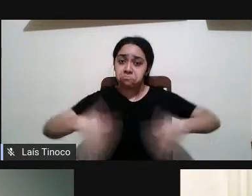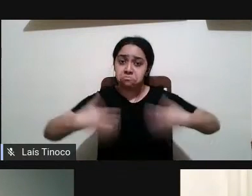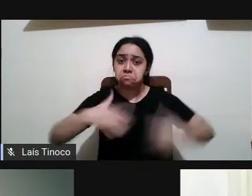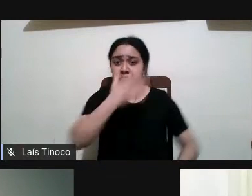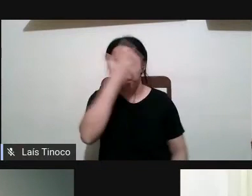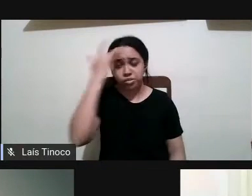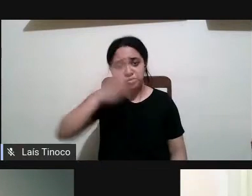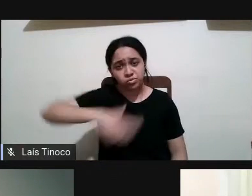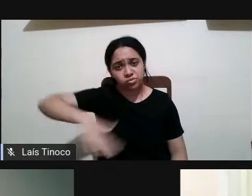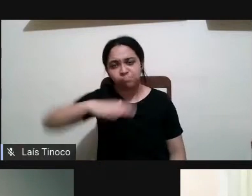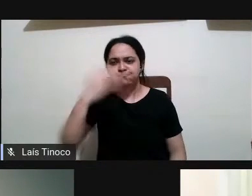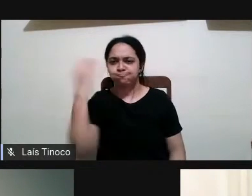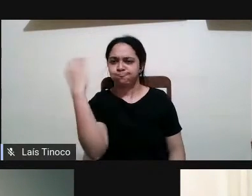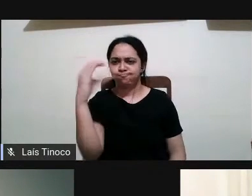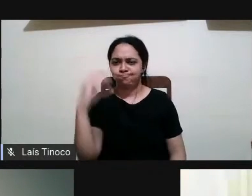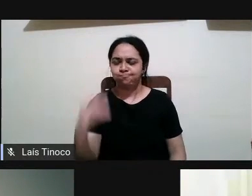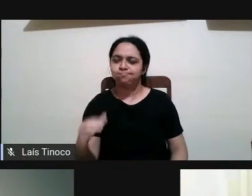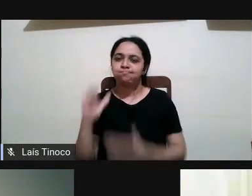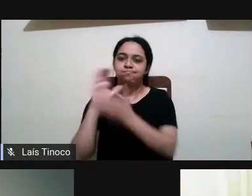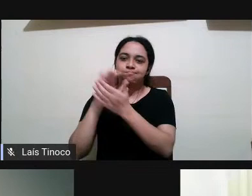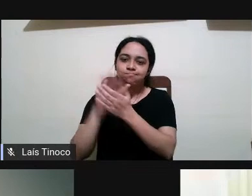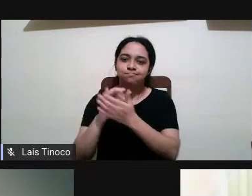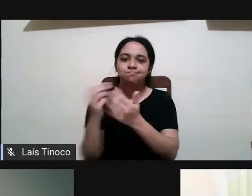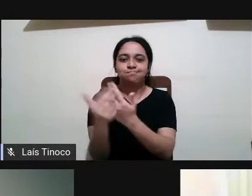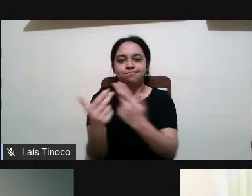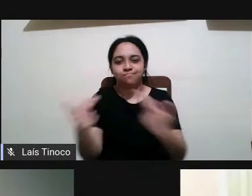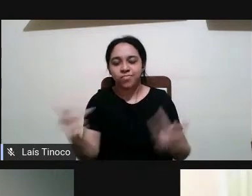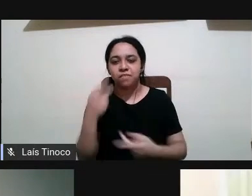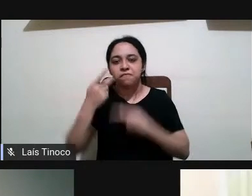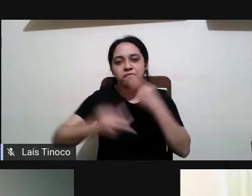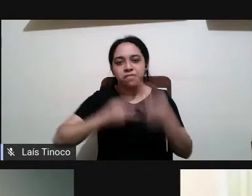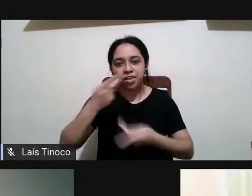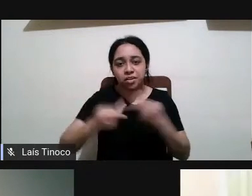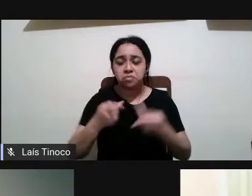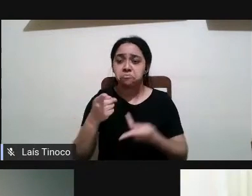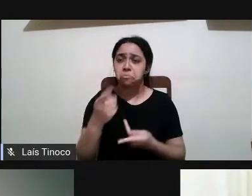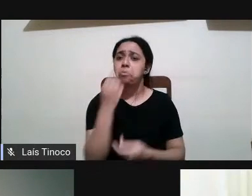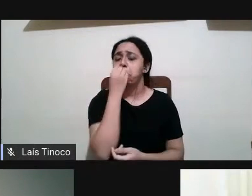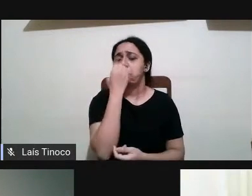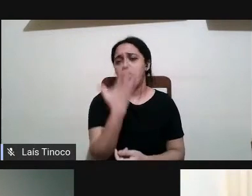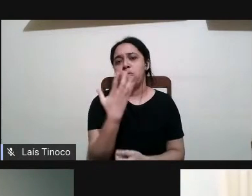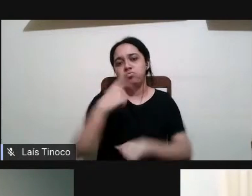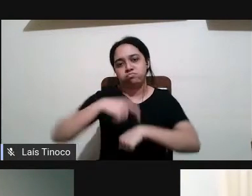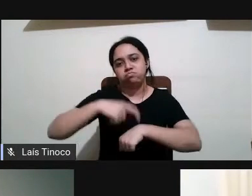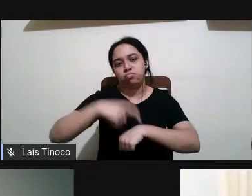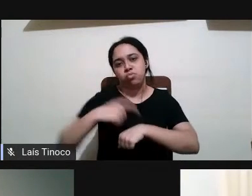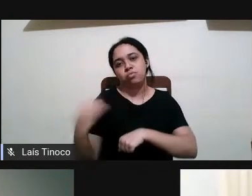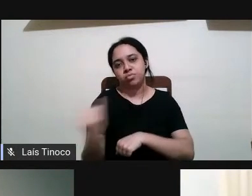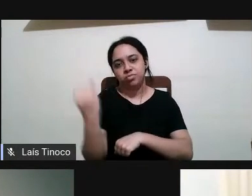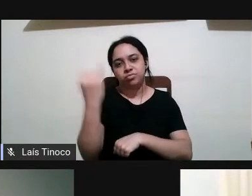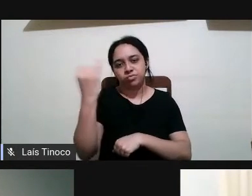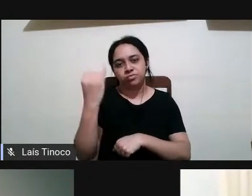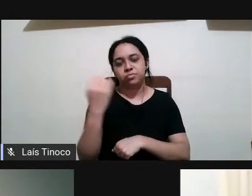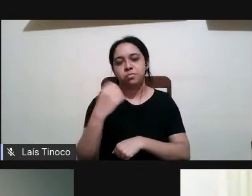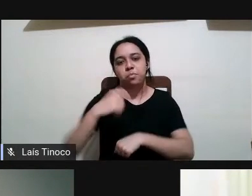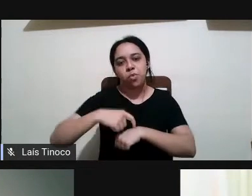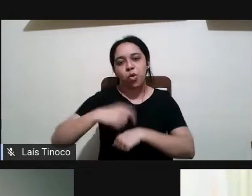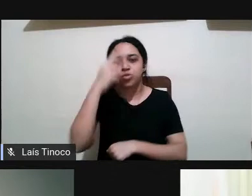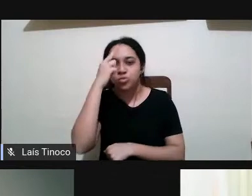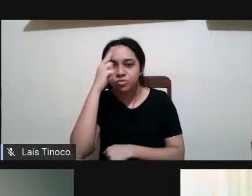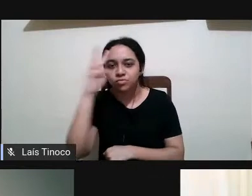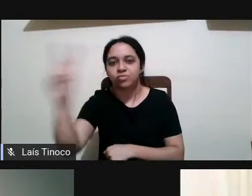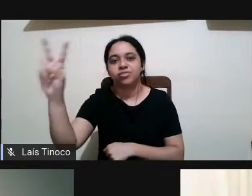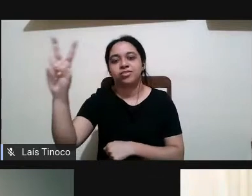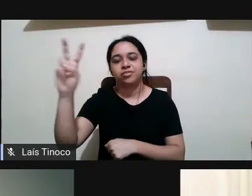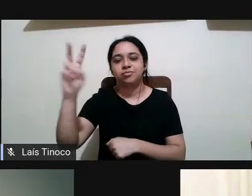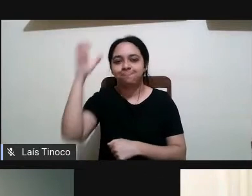mensagens, parabenizando e falando do quanto foi bom. Foram bons esses 2 dias de